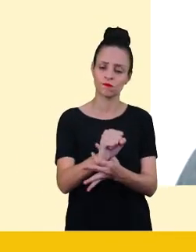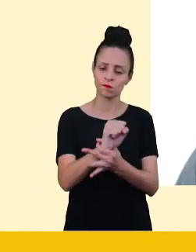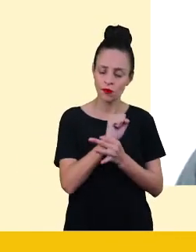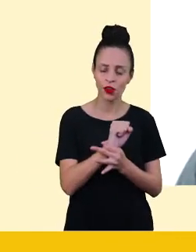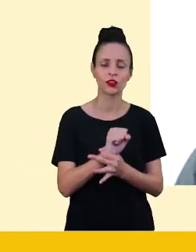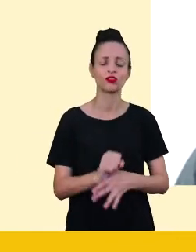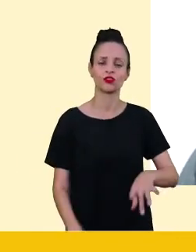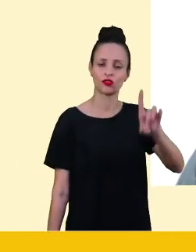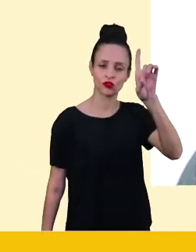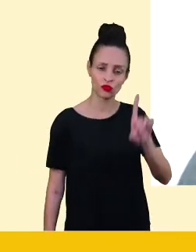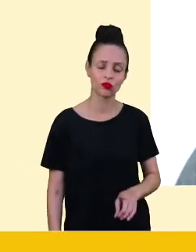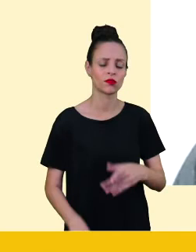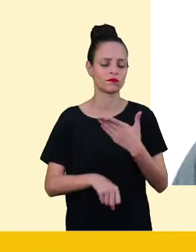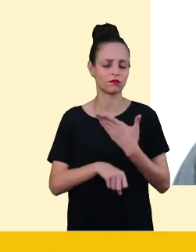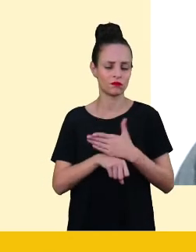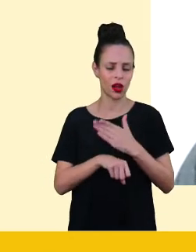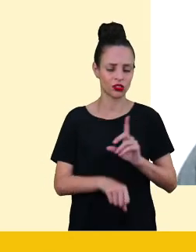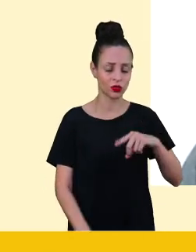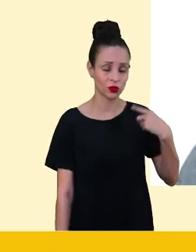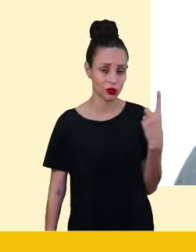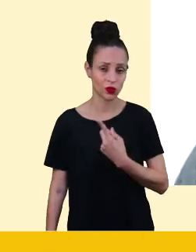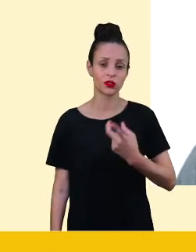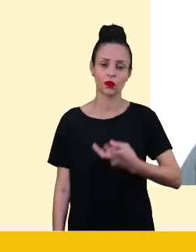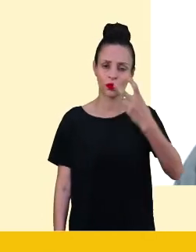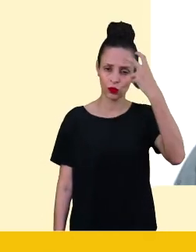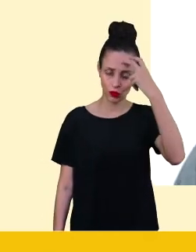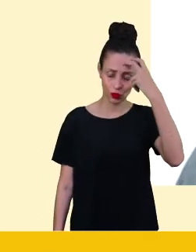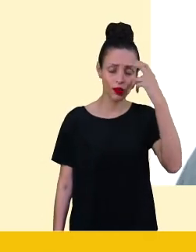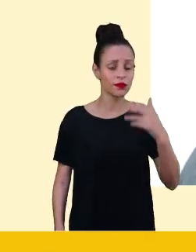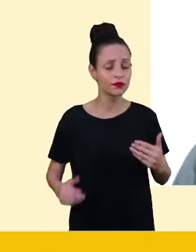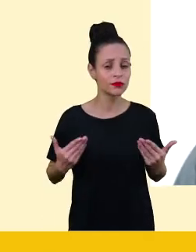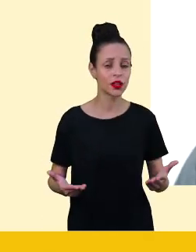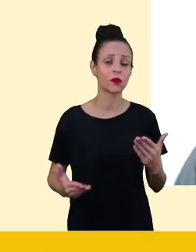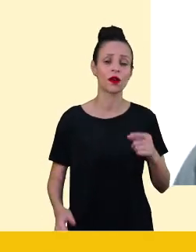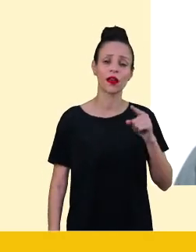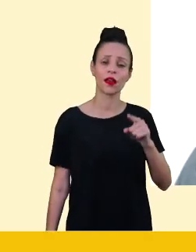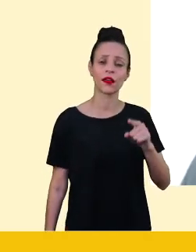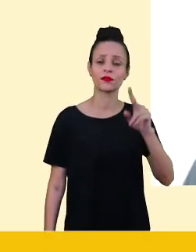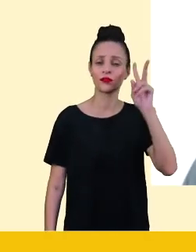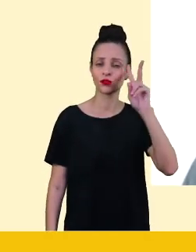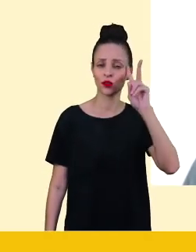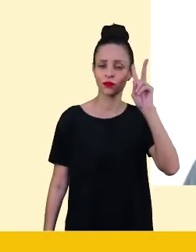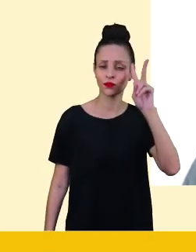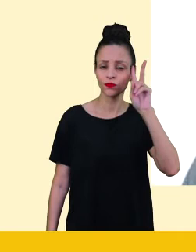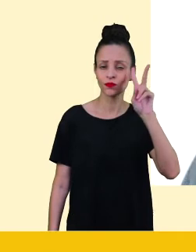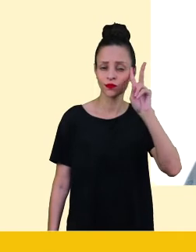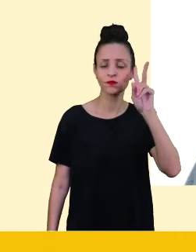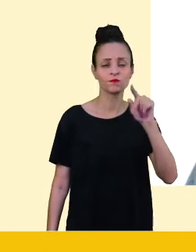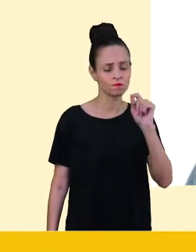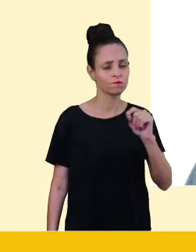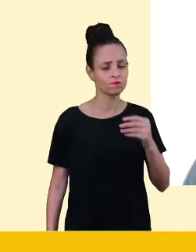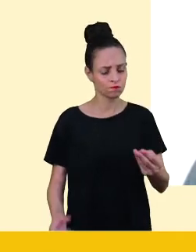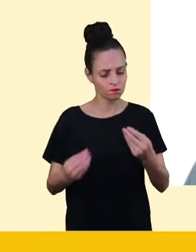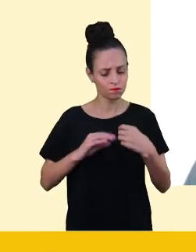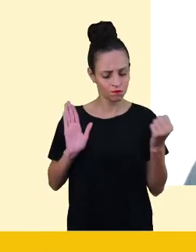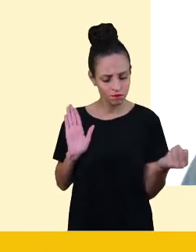prática, da cultura, né? Então, assim, mas foi uma história assim, que deixou sua marca, né? As